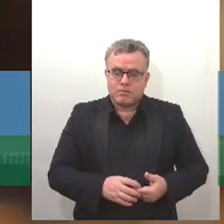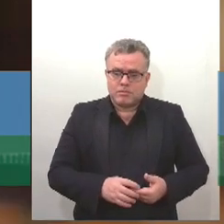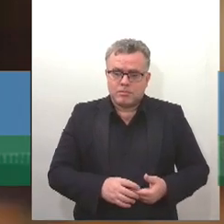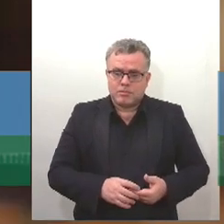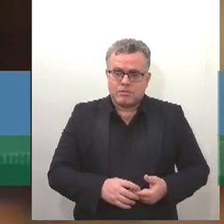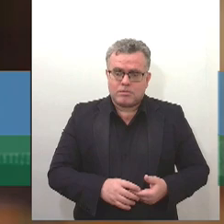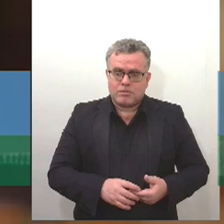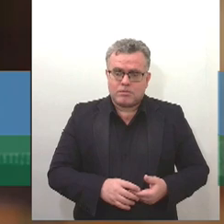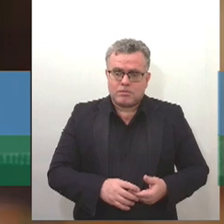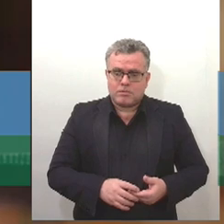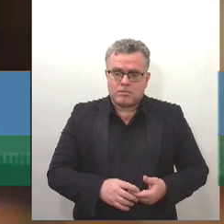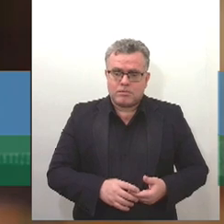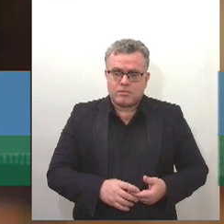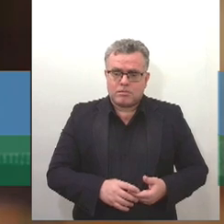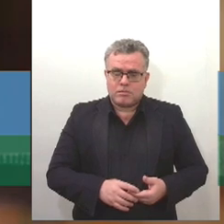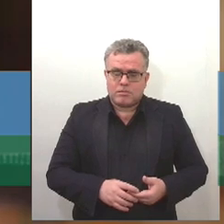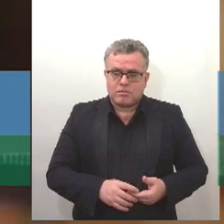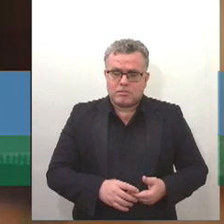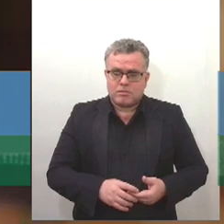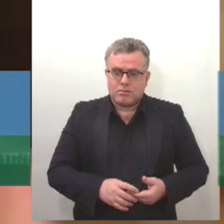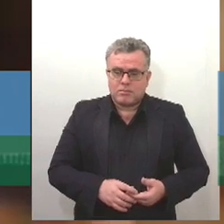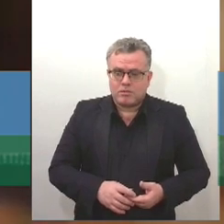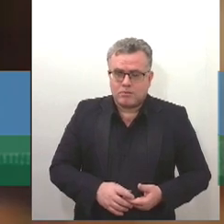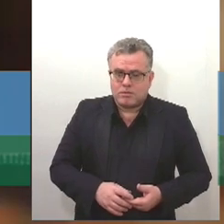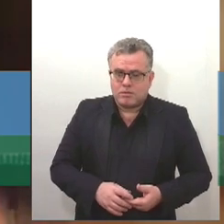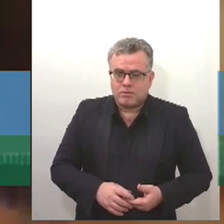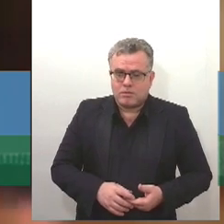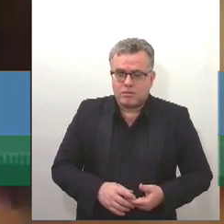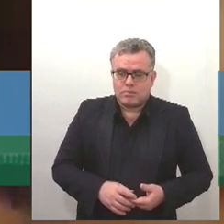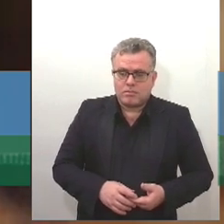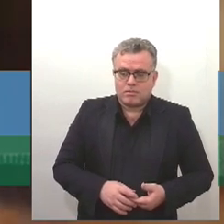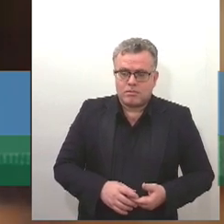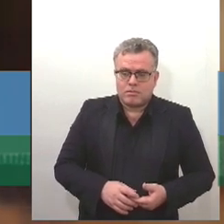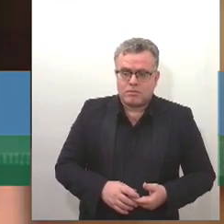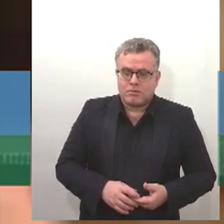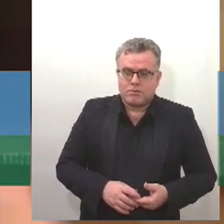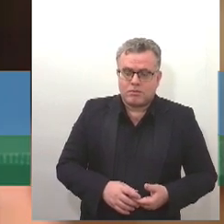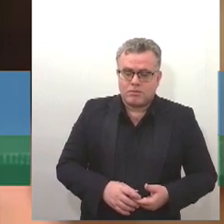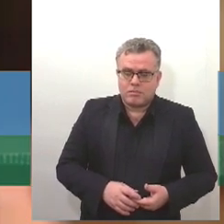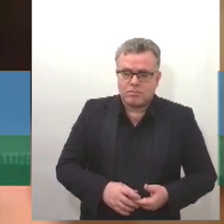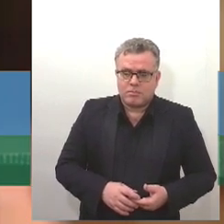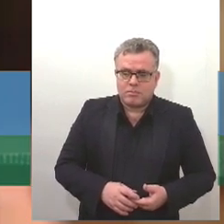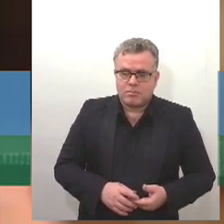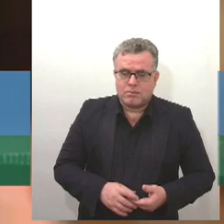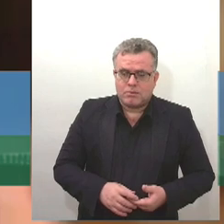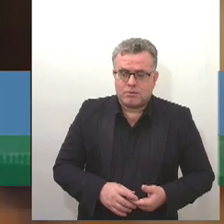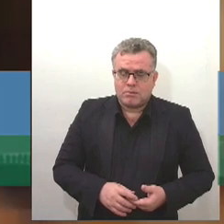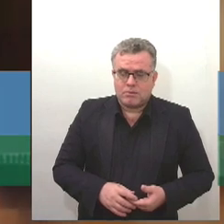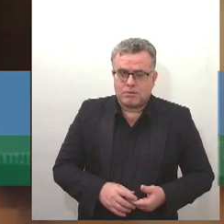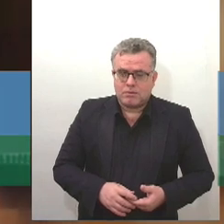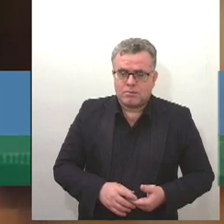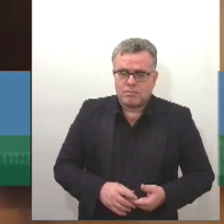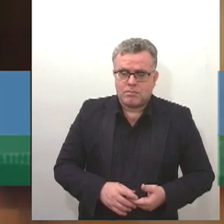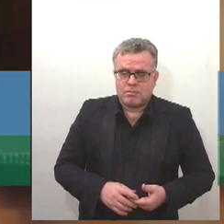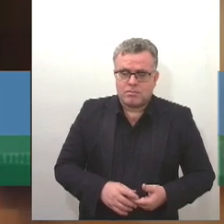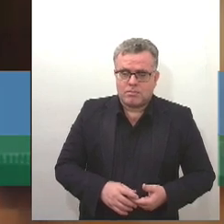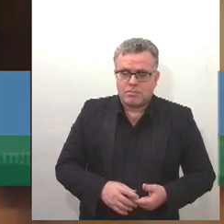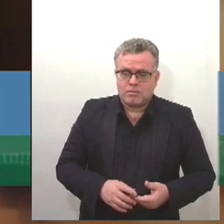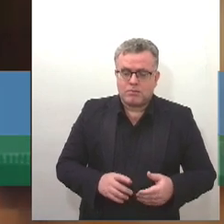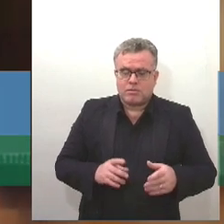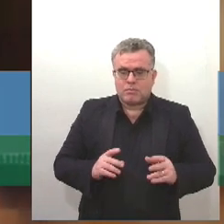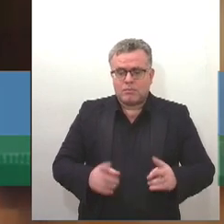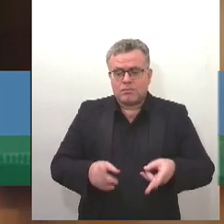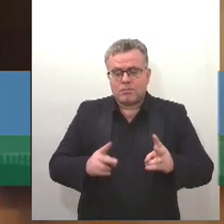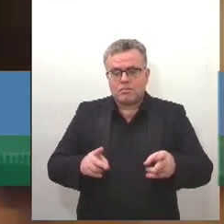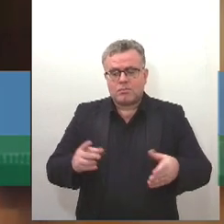são 10 anos a descobrindo paulatinamente os impactos desse projeto ao longo